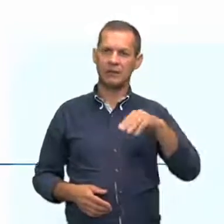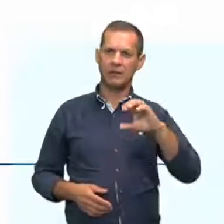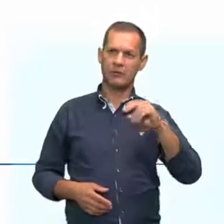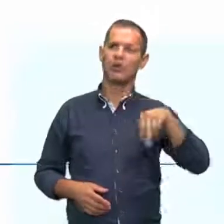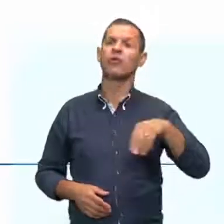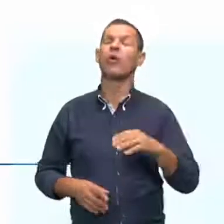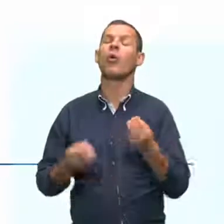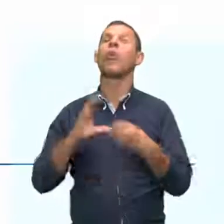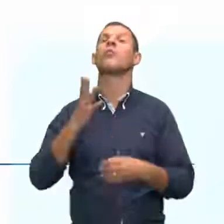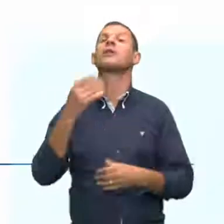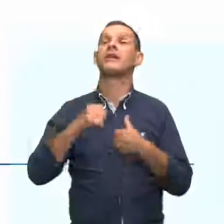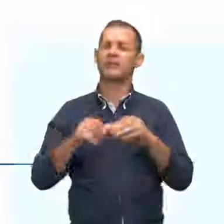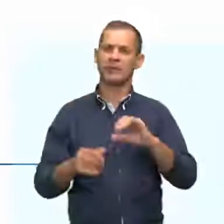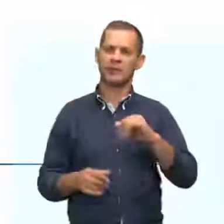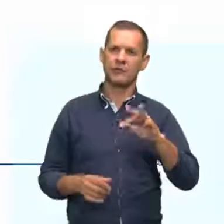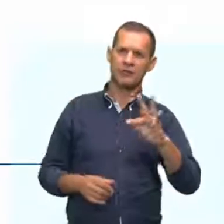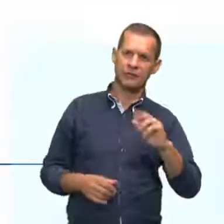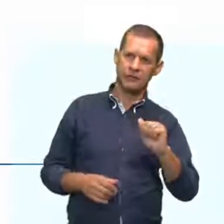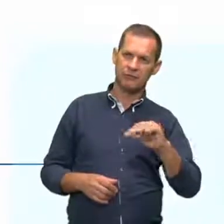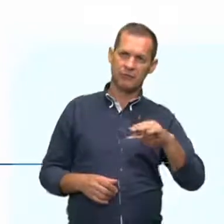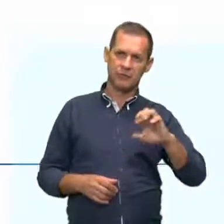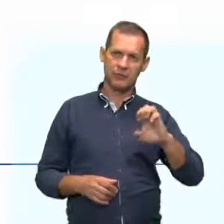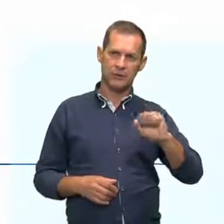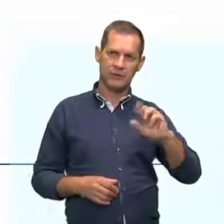funciona essa cifra de César?